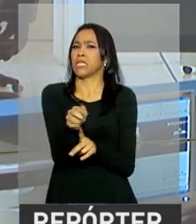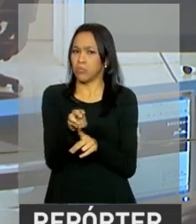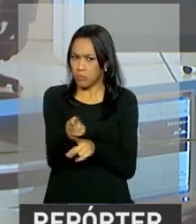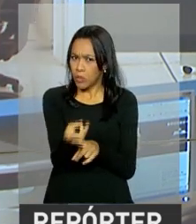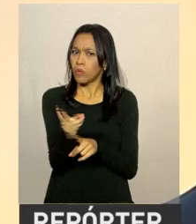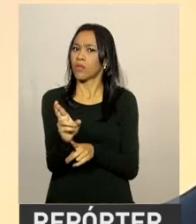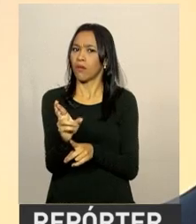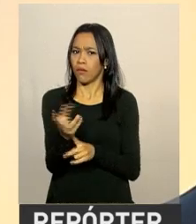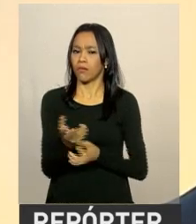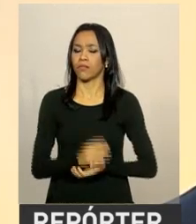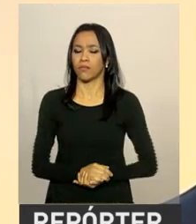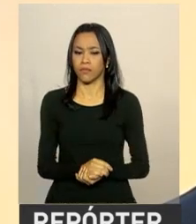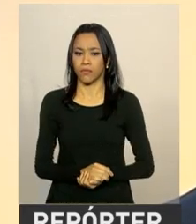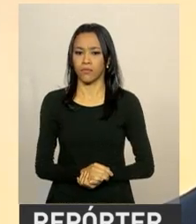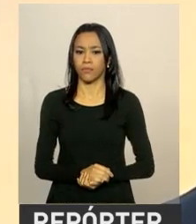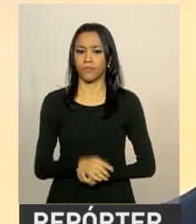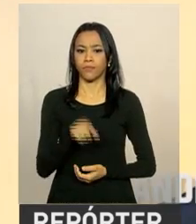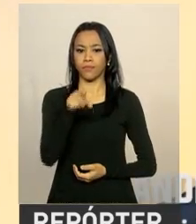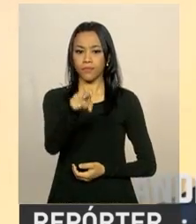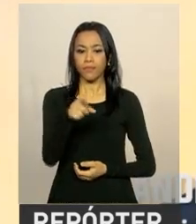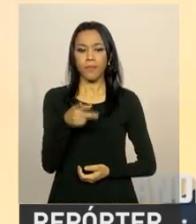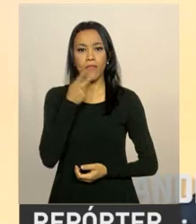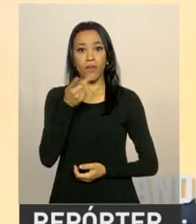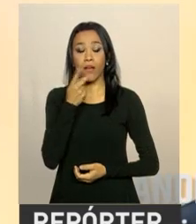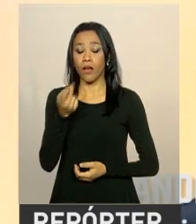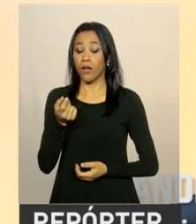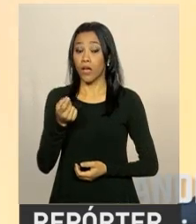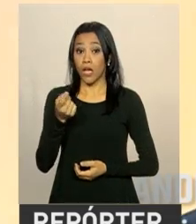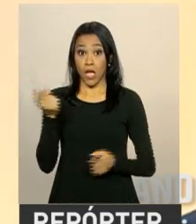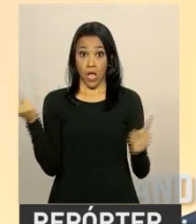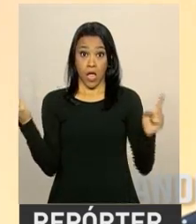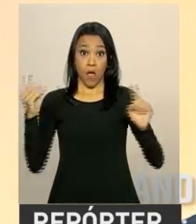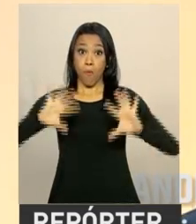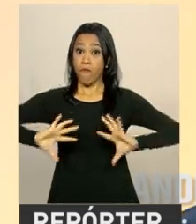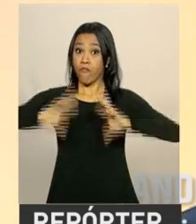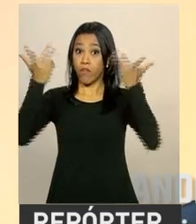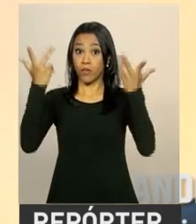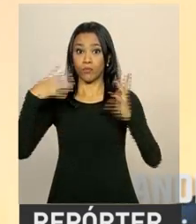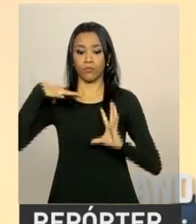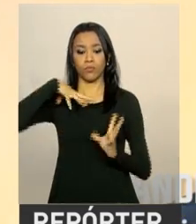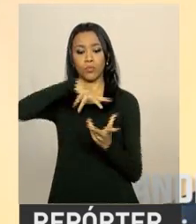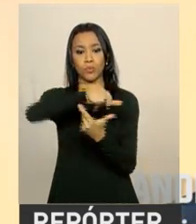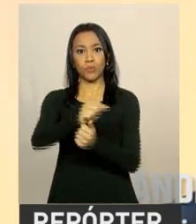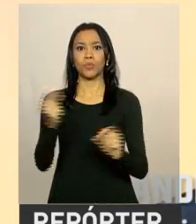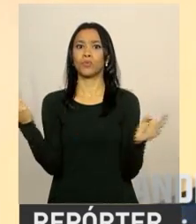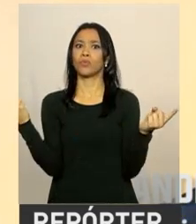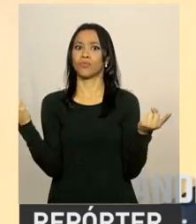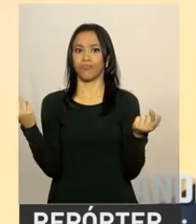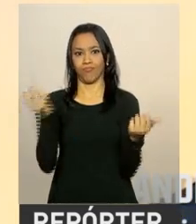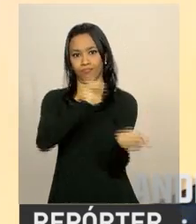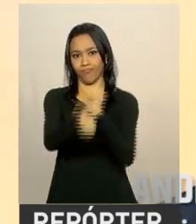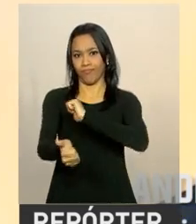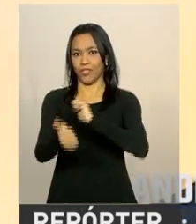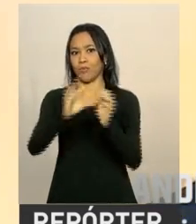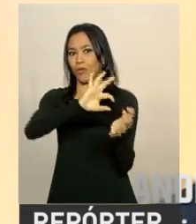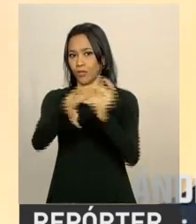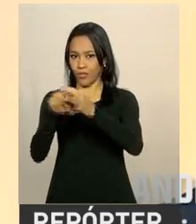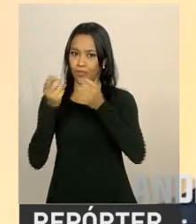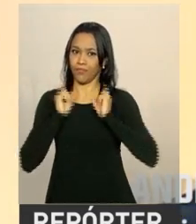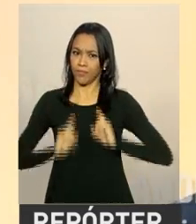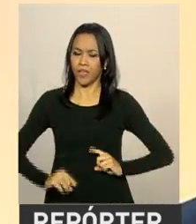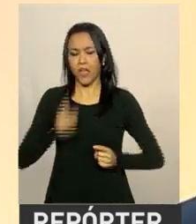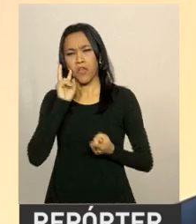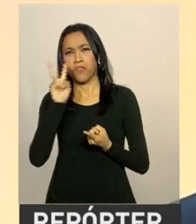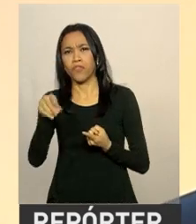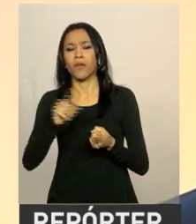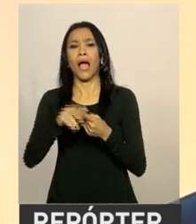reais. A Paralimpíada é o maior evento esportivo do mundo que provoca a mudança na sociedade. Isso é inegável. Isso a gente viu em Londres, viu em Pequim,